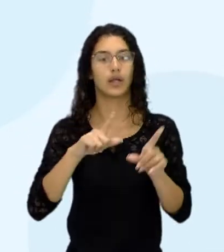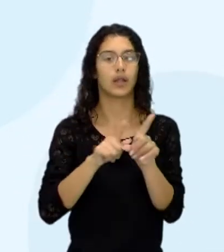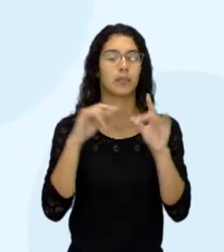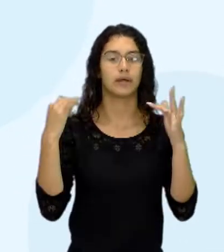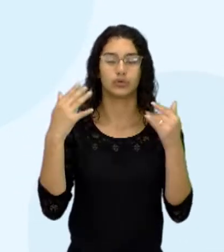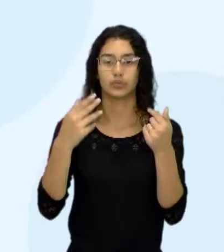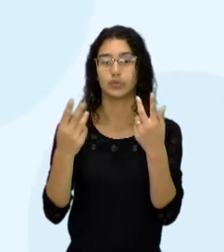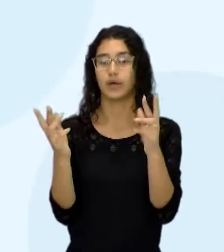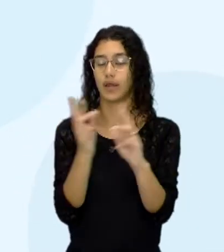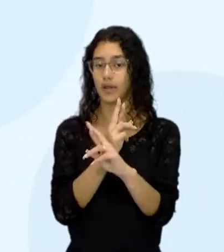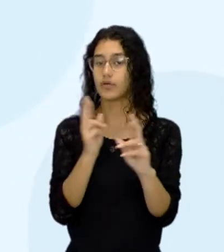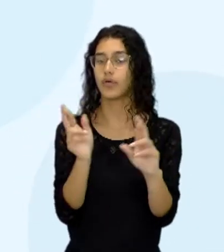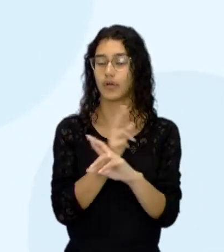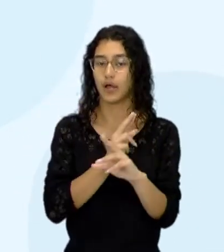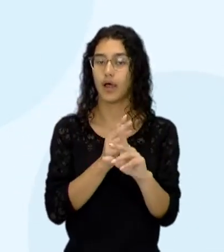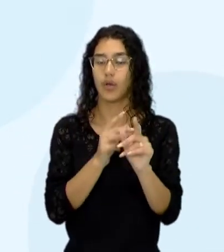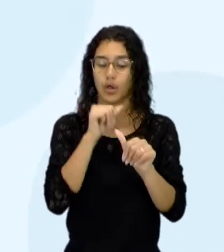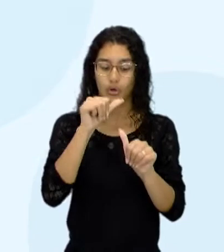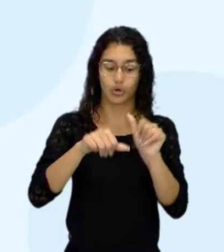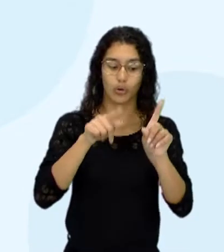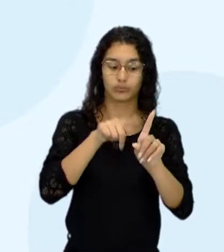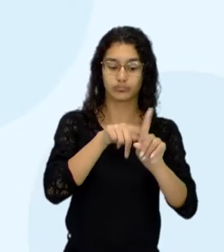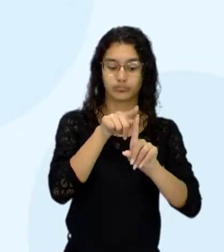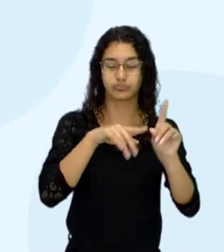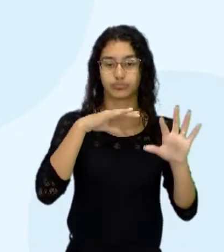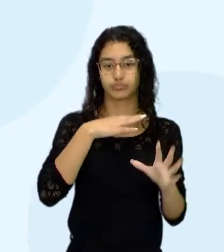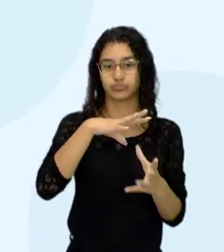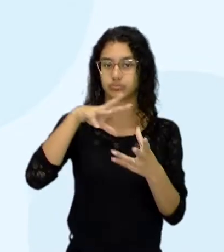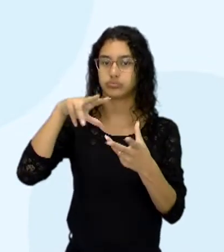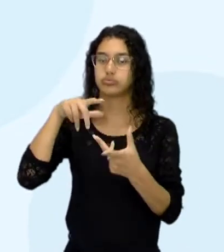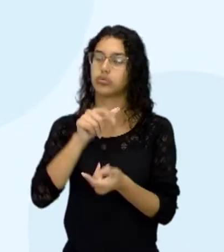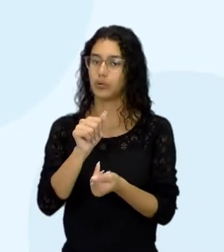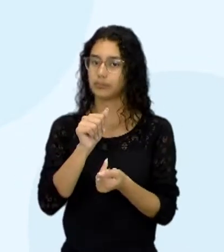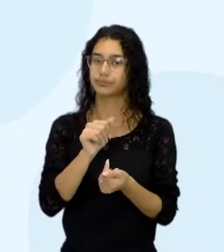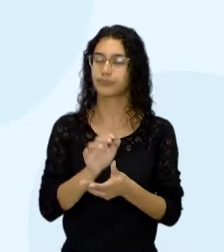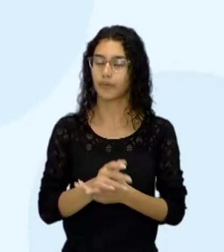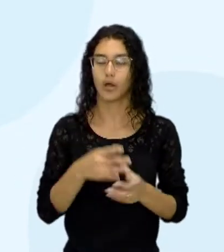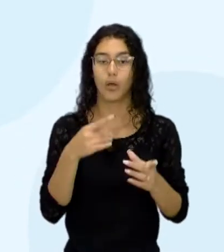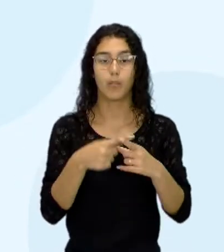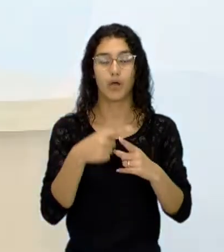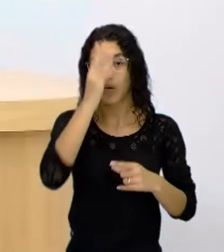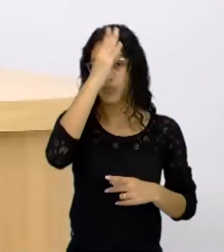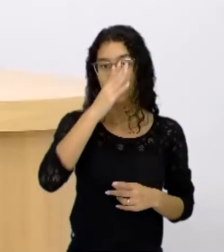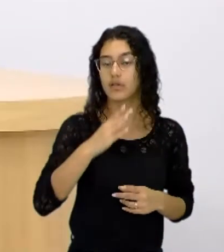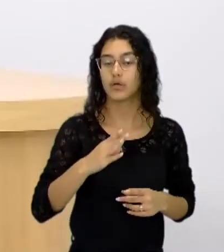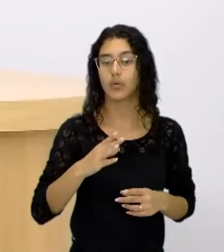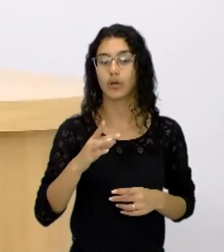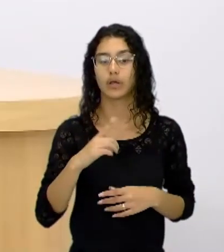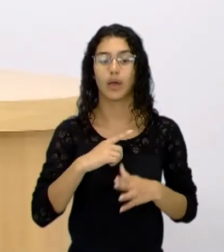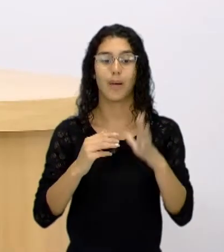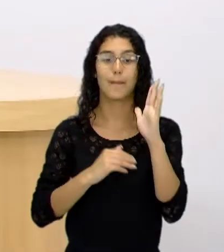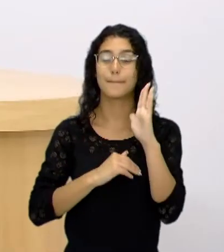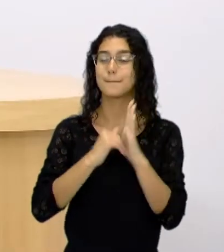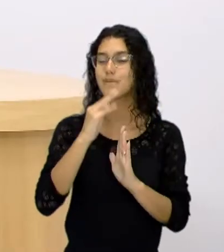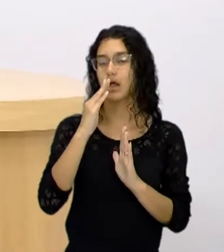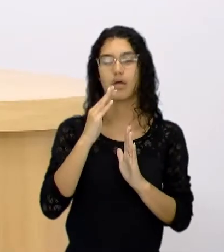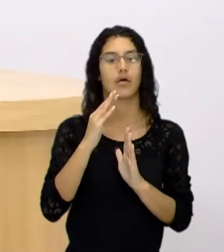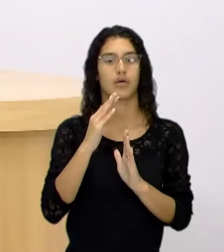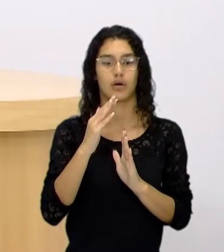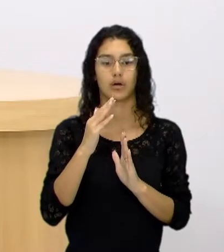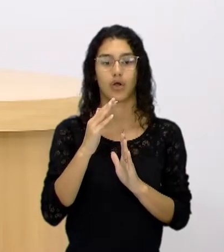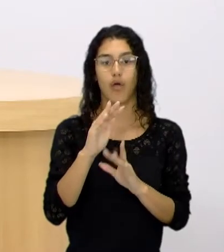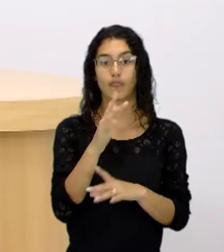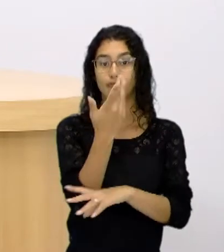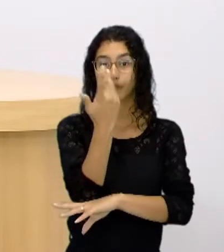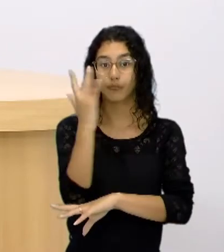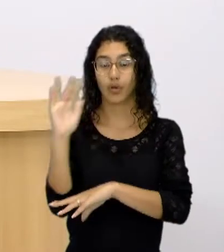mudanças climáticas, e isso em nível global, não só em nível nacional, porque o Brasil ele tem a maior reserva, né, de